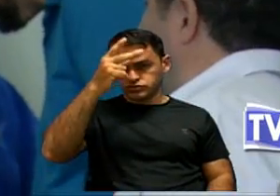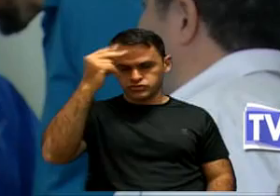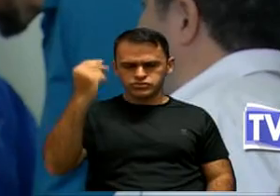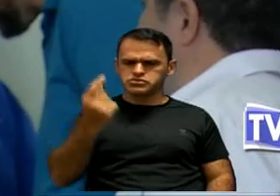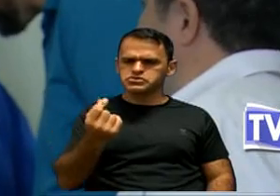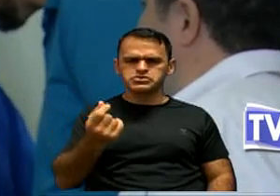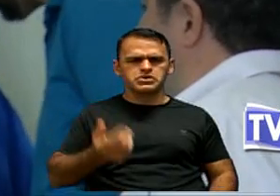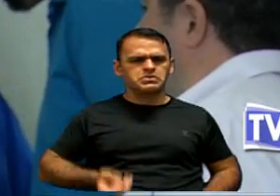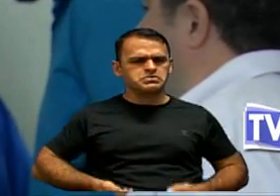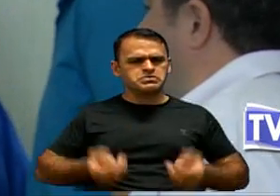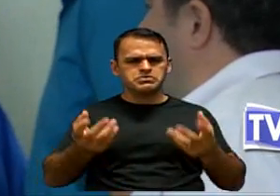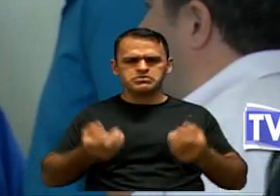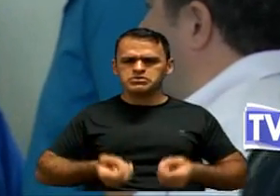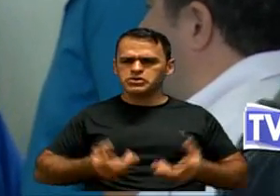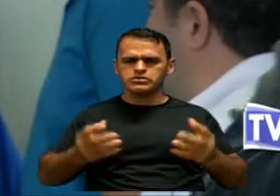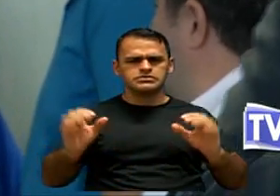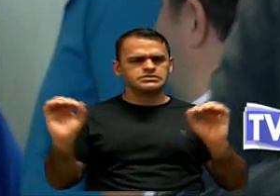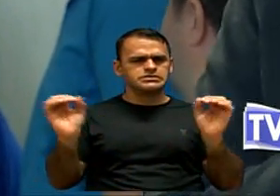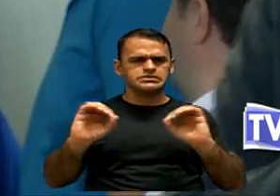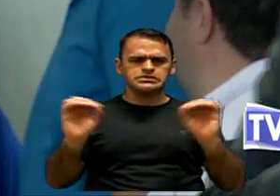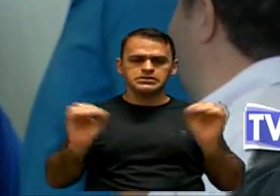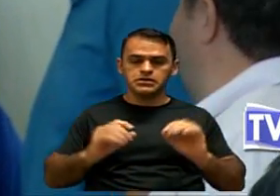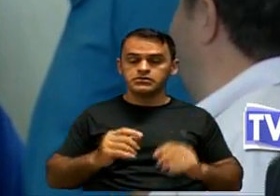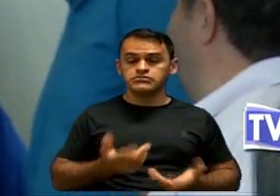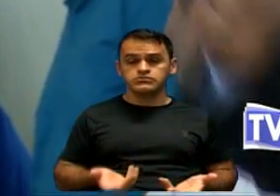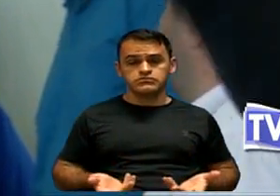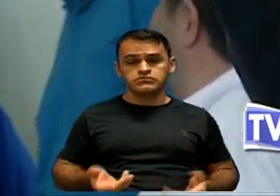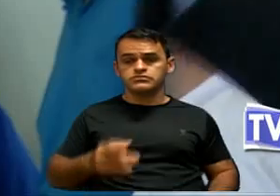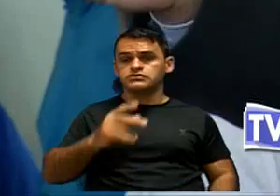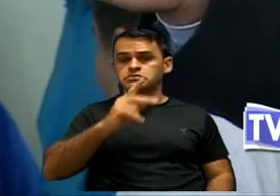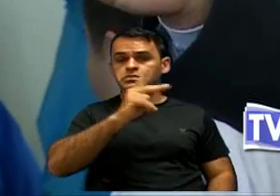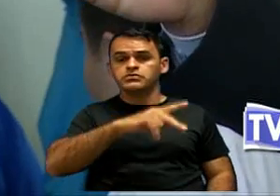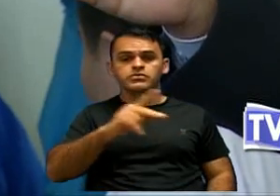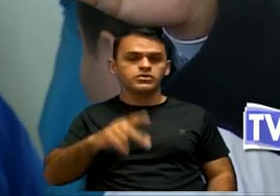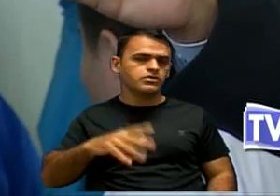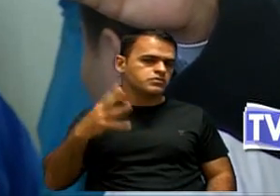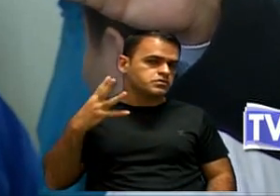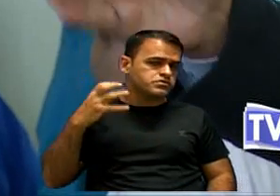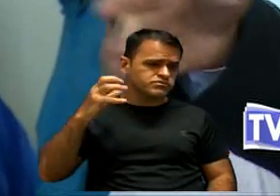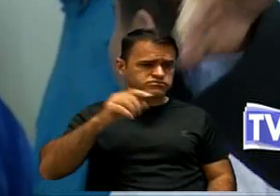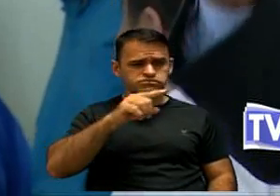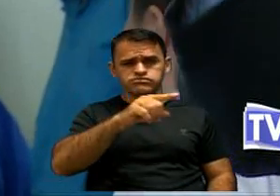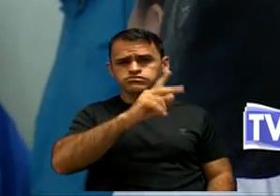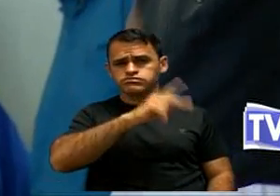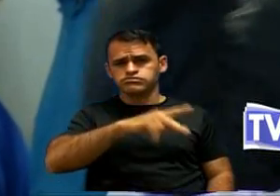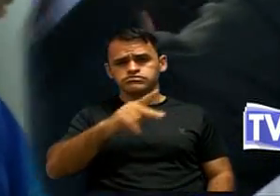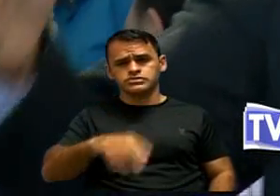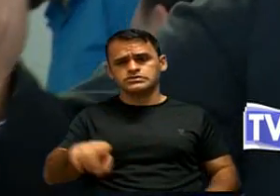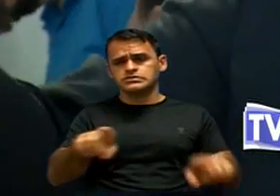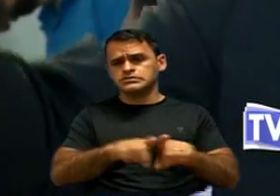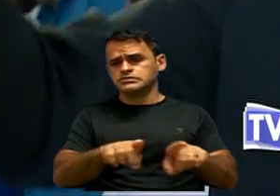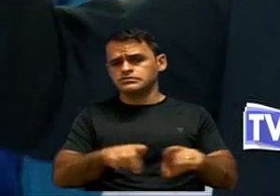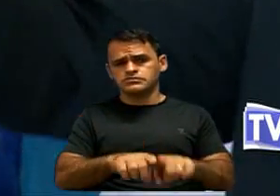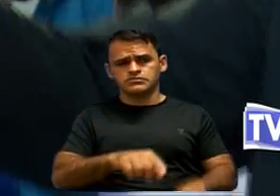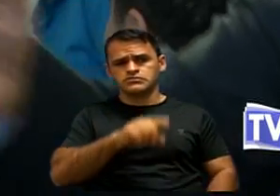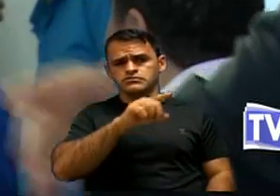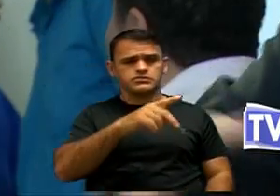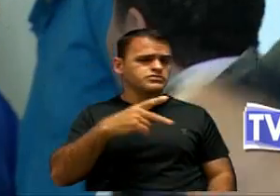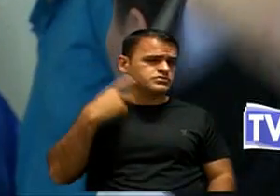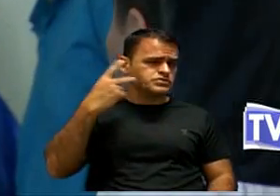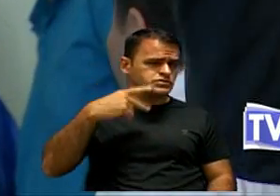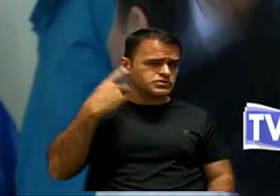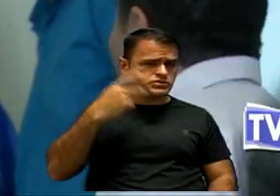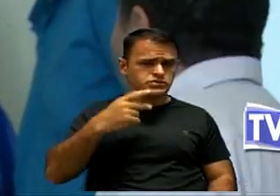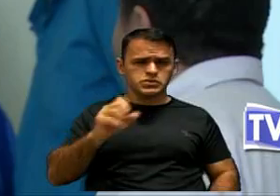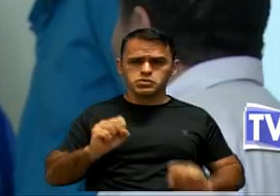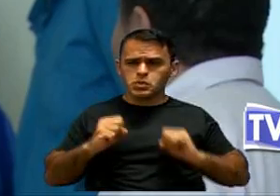ter gasto nenhum. Só o que está sendo desperdiçado, Fernanda, professora também, né, Fer? Grande líder, grande vereadora,